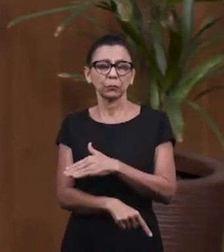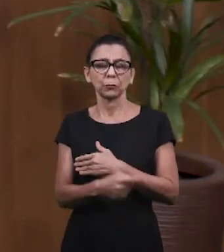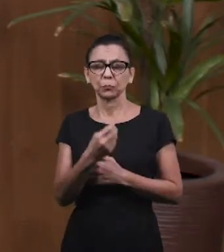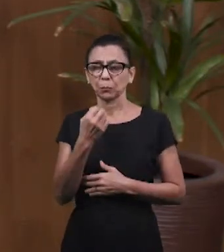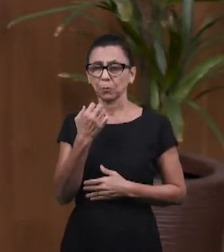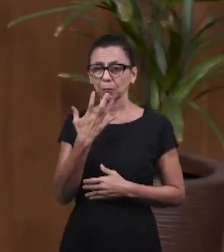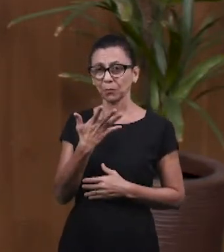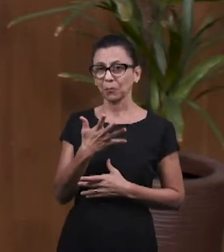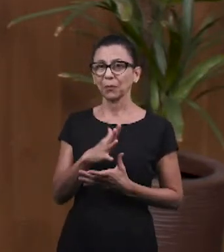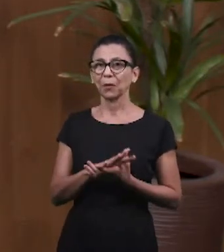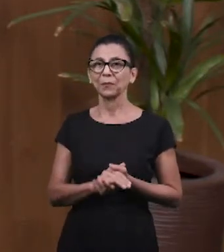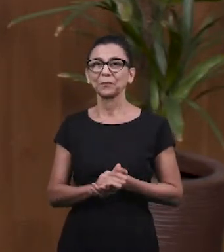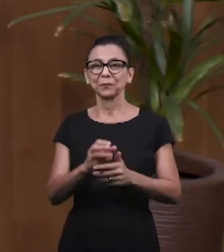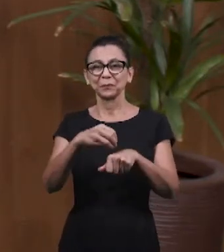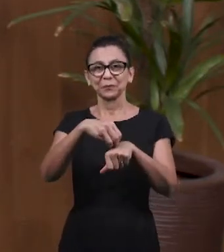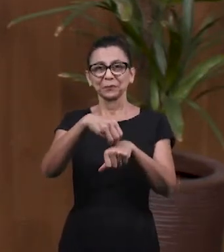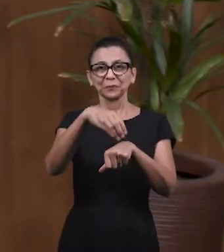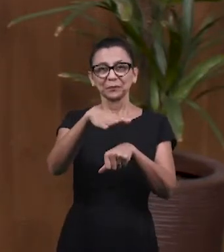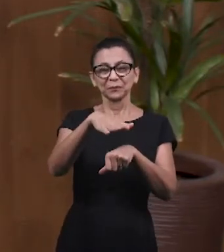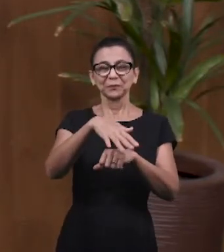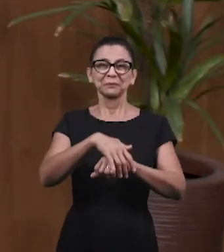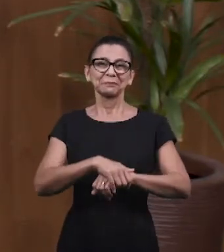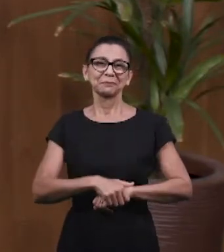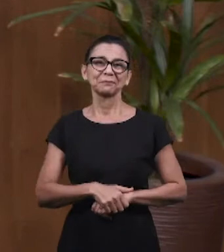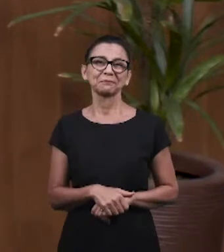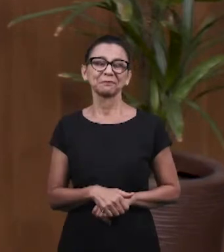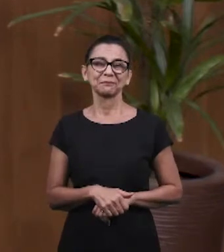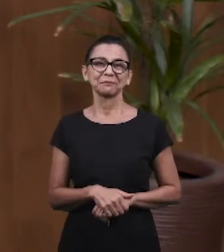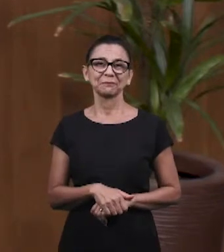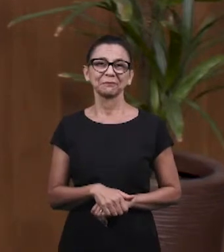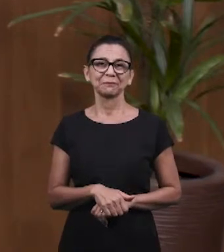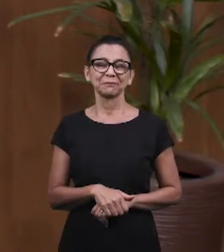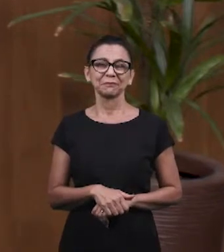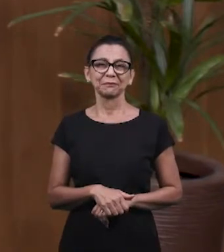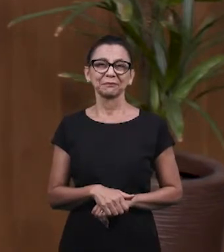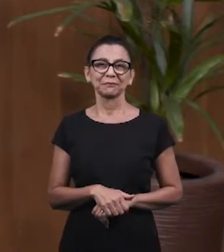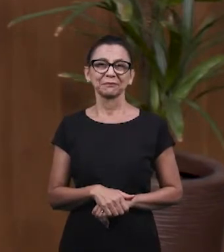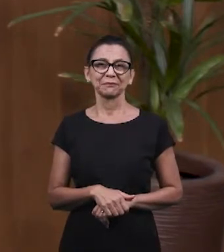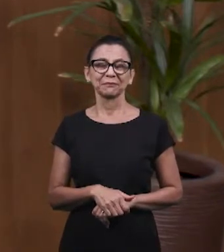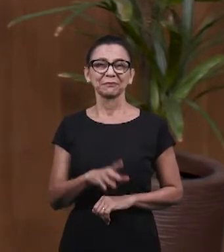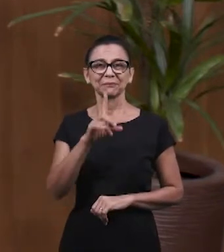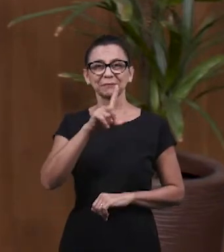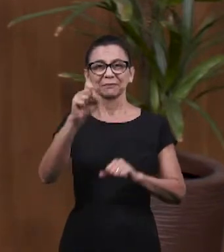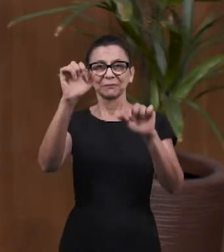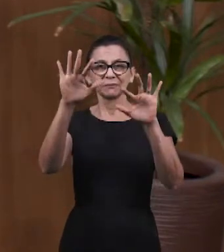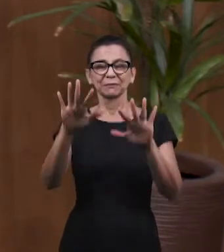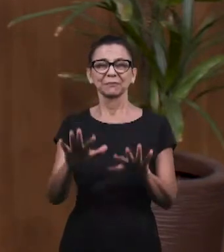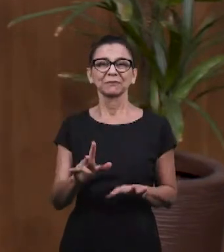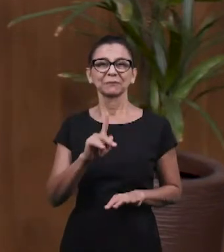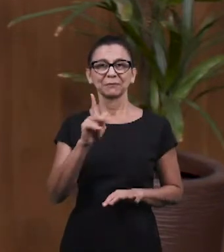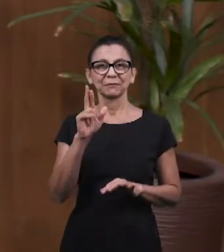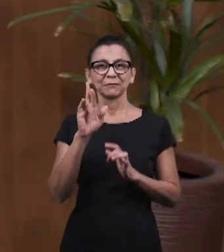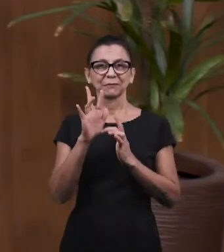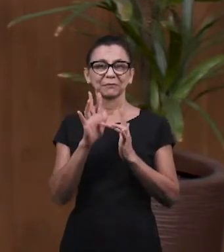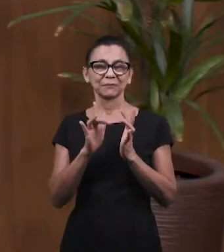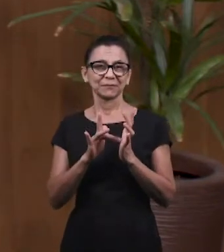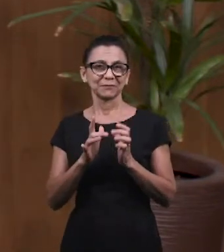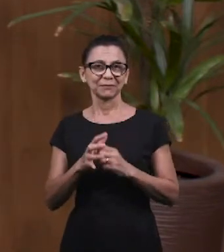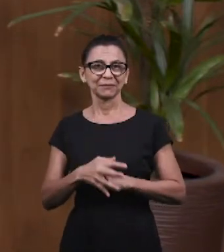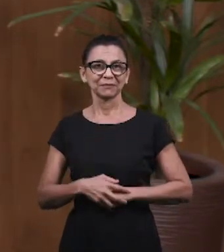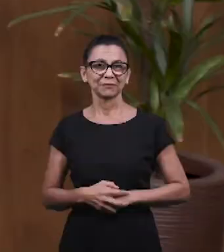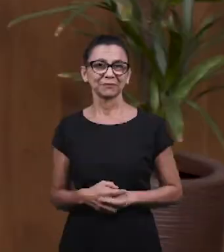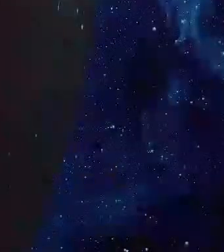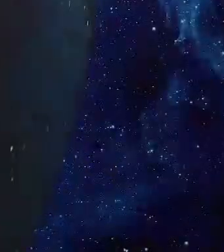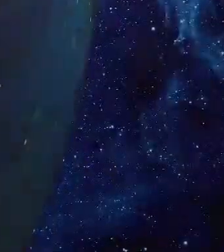maravilhoso será transmitido e vai alimentar os nossos corações. Que Deus a todos abençoe com a paz do Senhor Jesus.